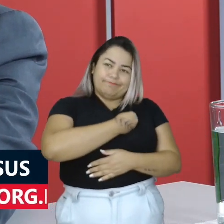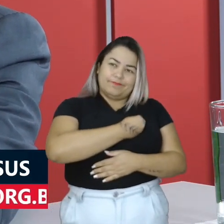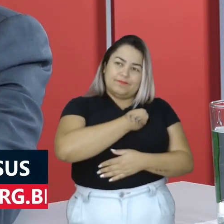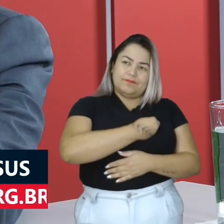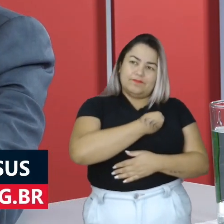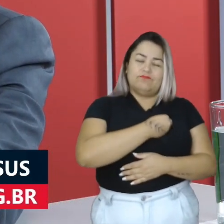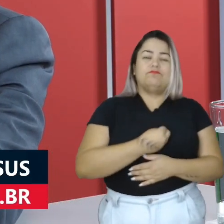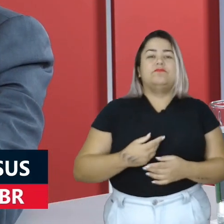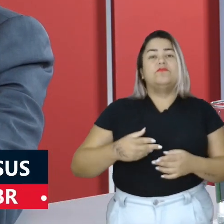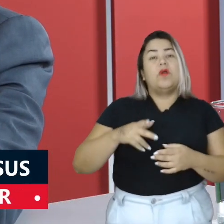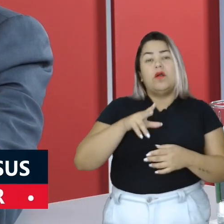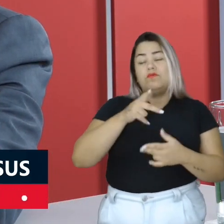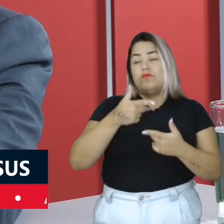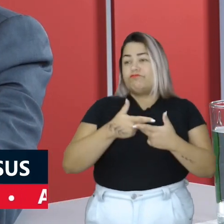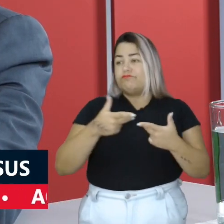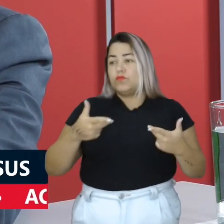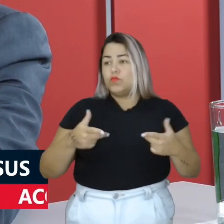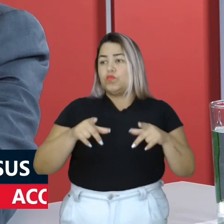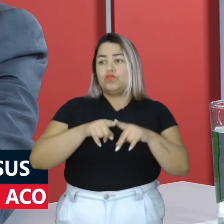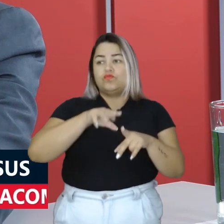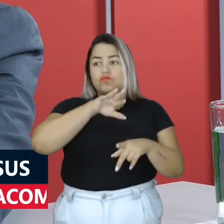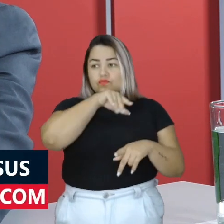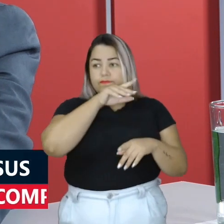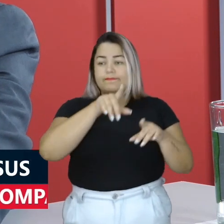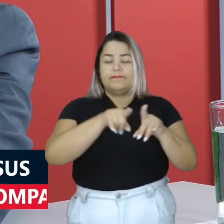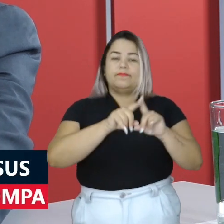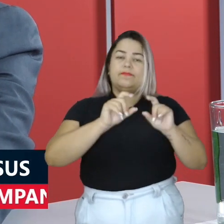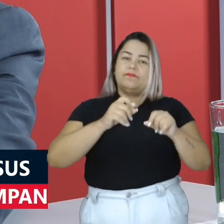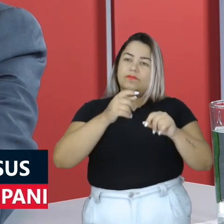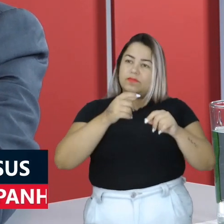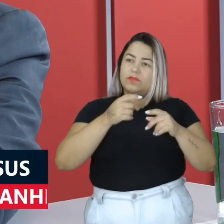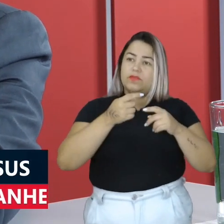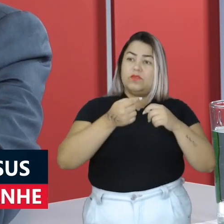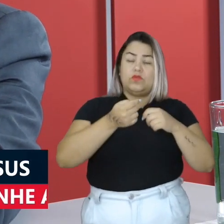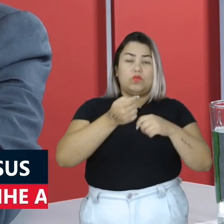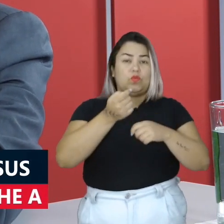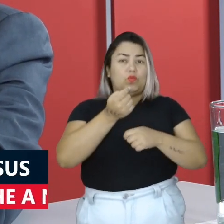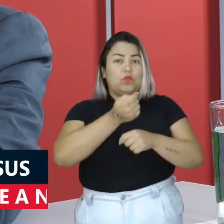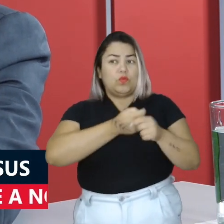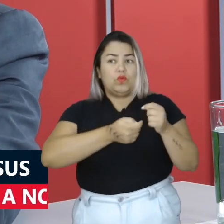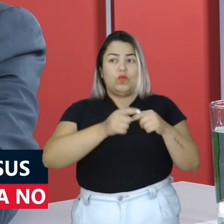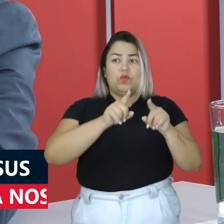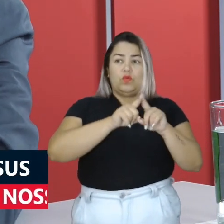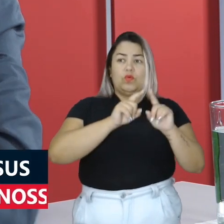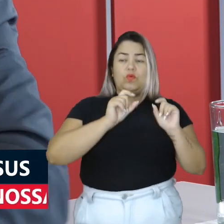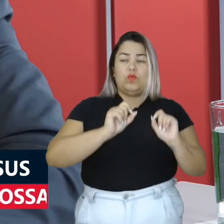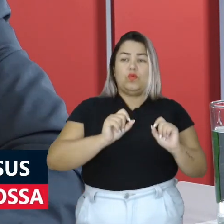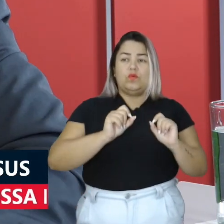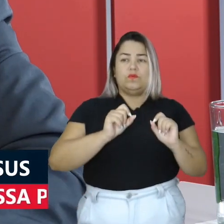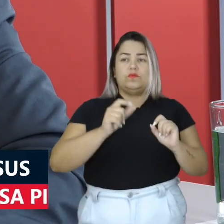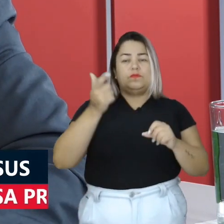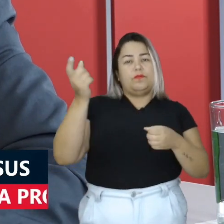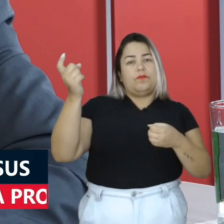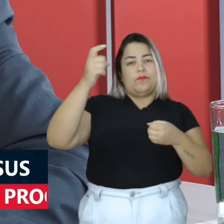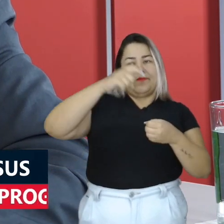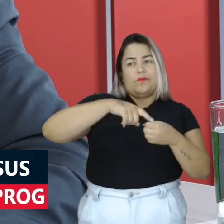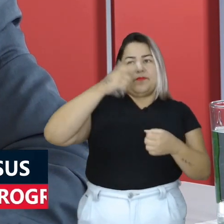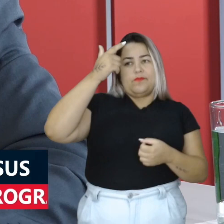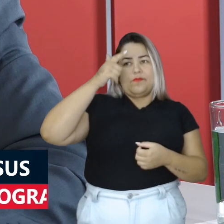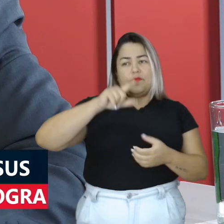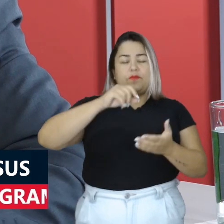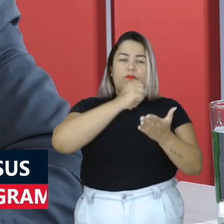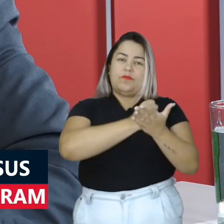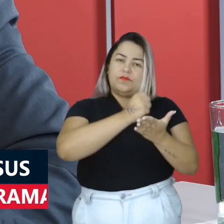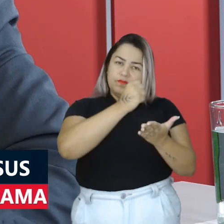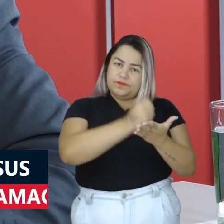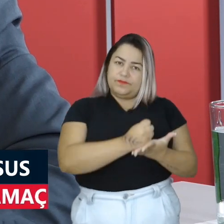crise financeira da história dessas unidades. Ainda no mês de maio, o Ministério conseguiu recuperar o